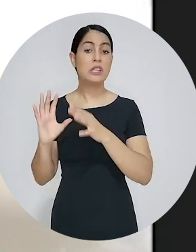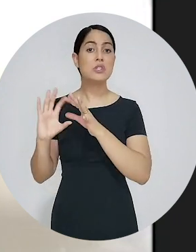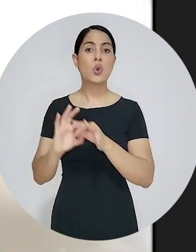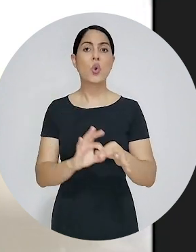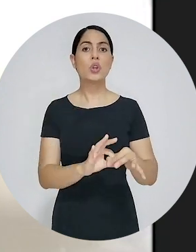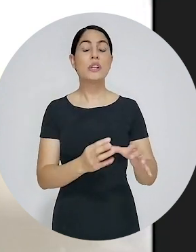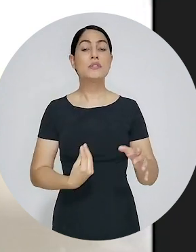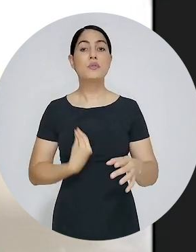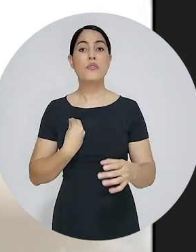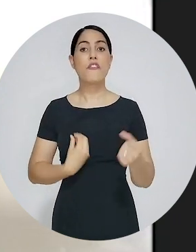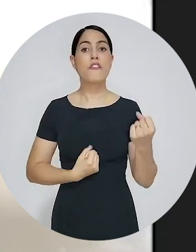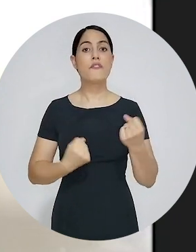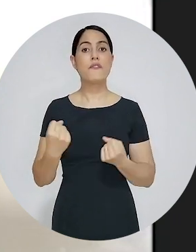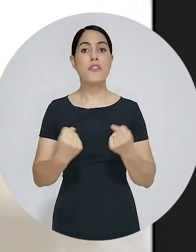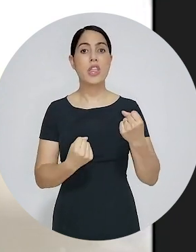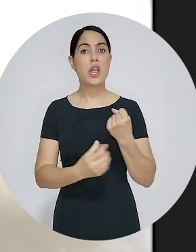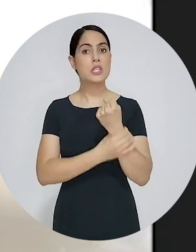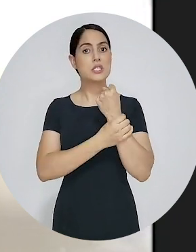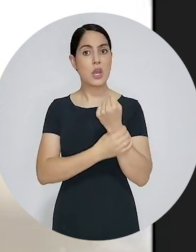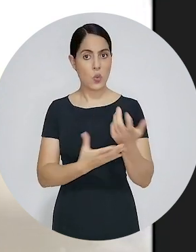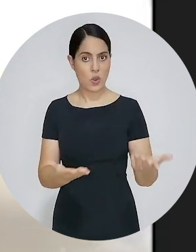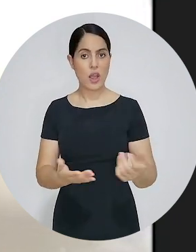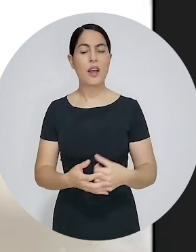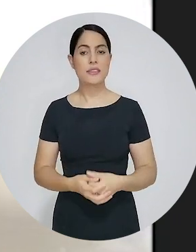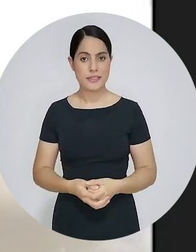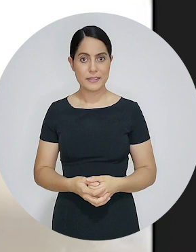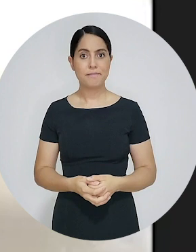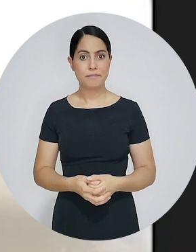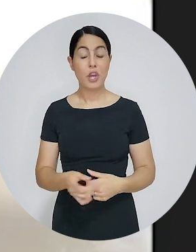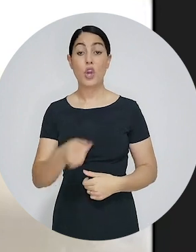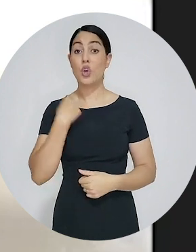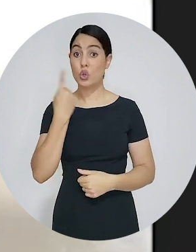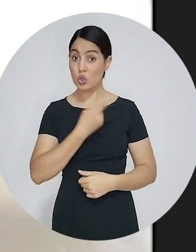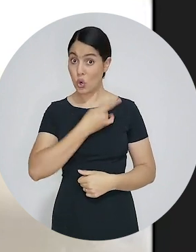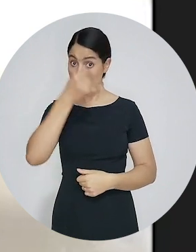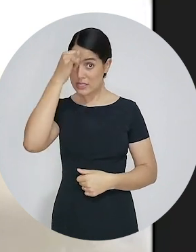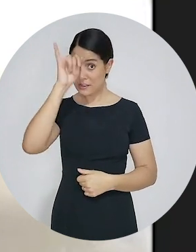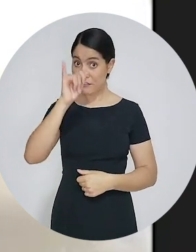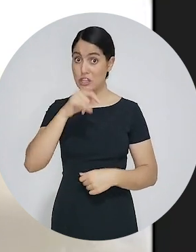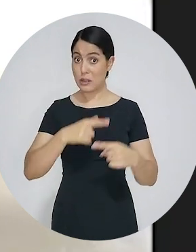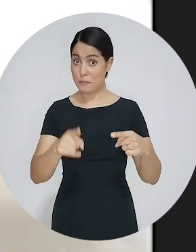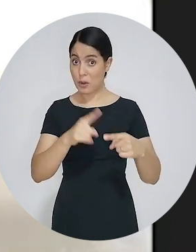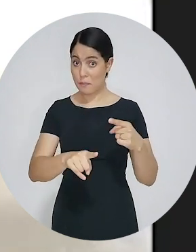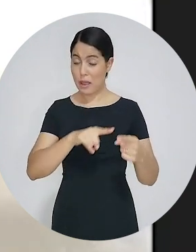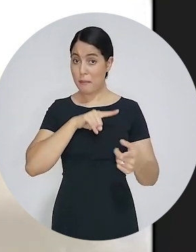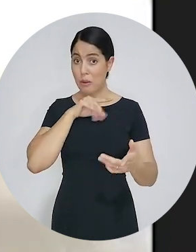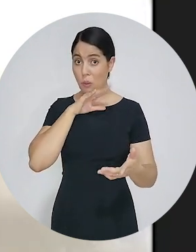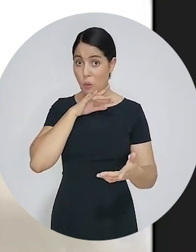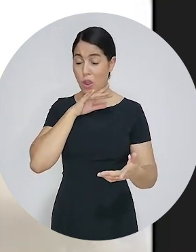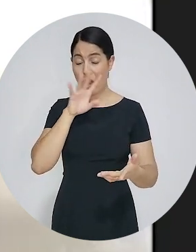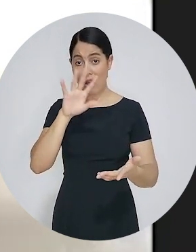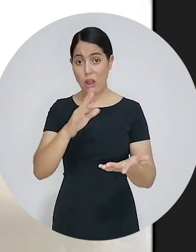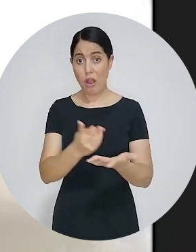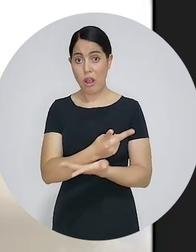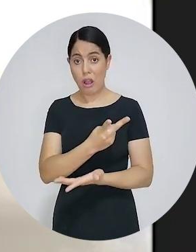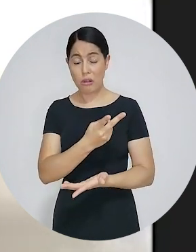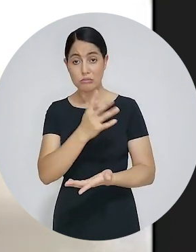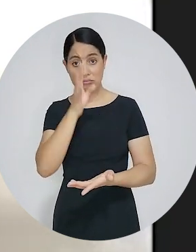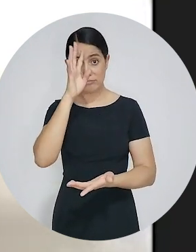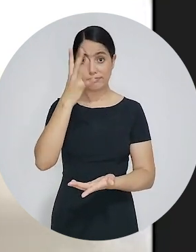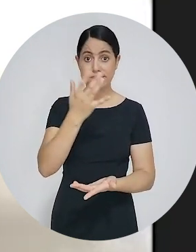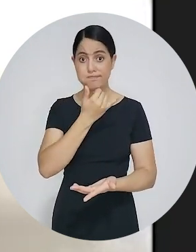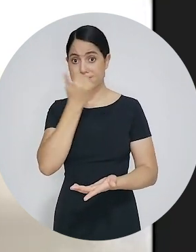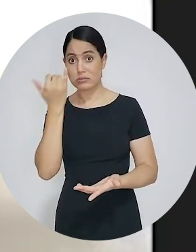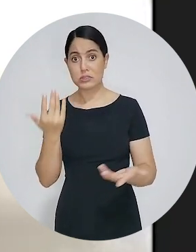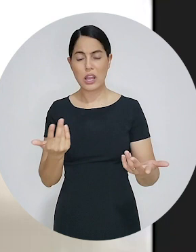para você assegurar o direito à vida no trânsito brasileiro. Com a prevenção, a gente faz o evitamento, a gente evita que coisas ruins aconteçam.